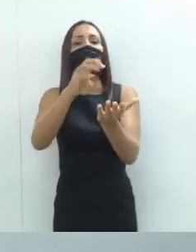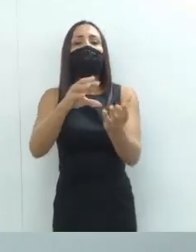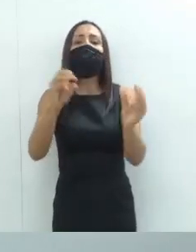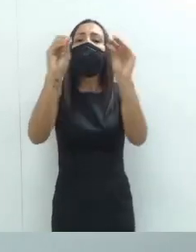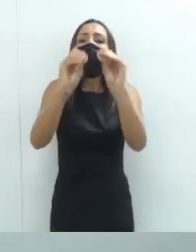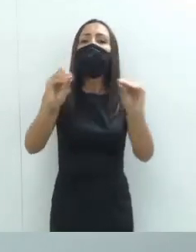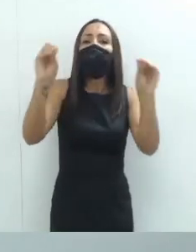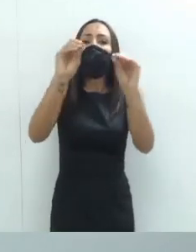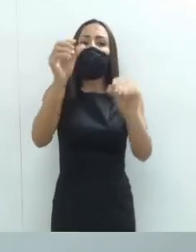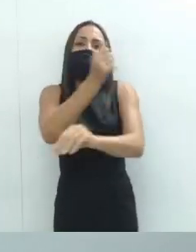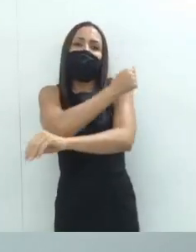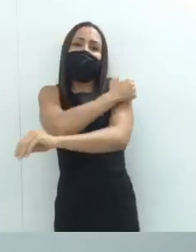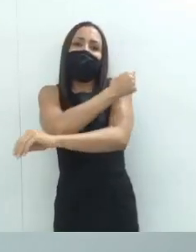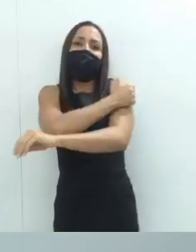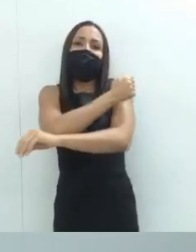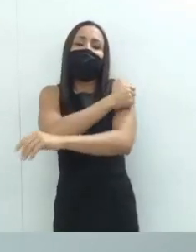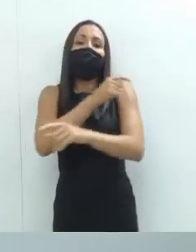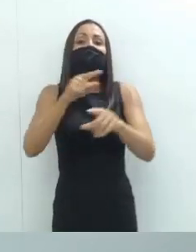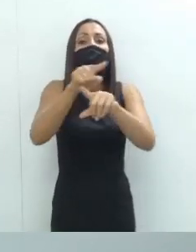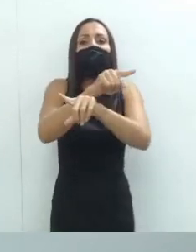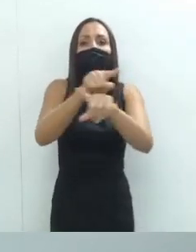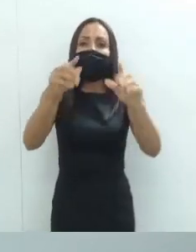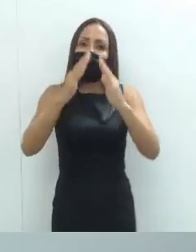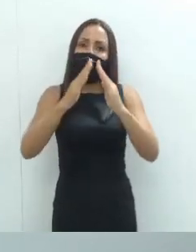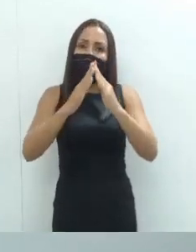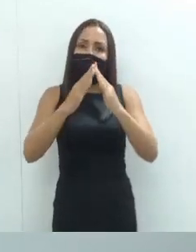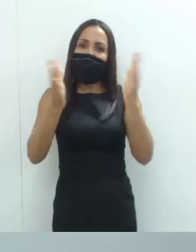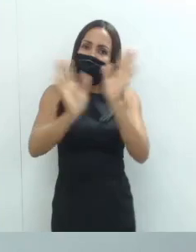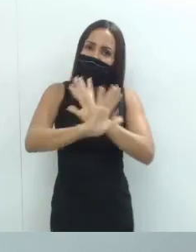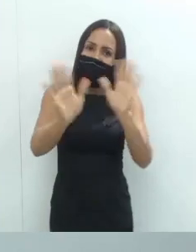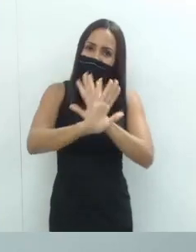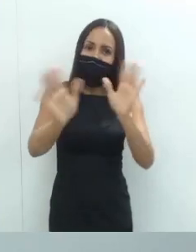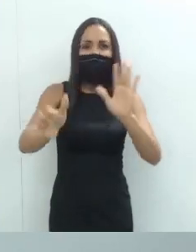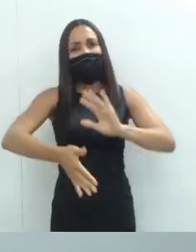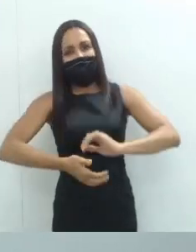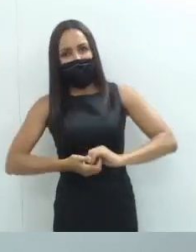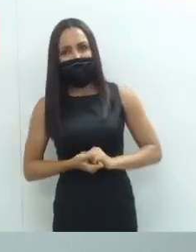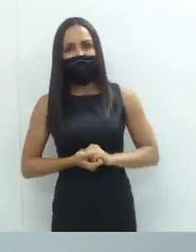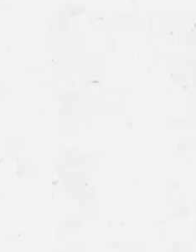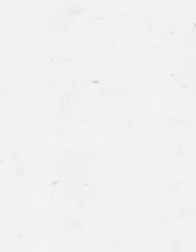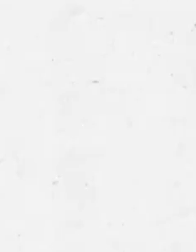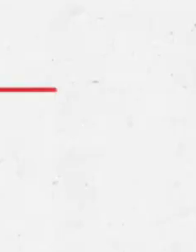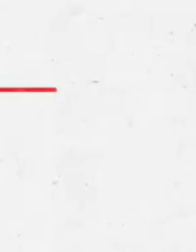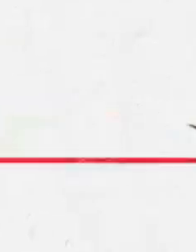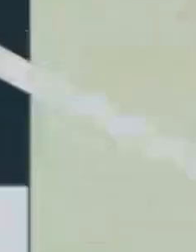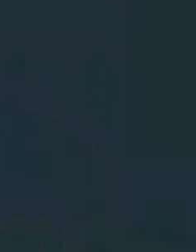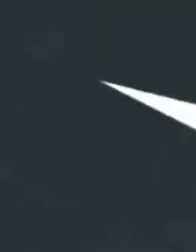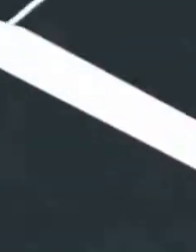para os meus estudantes e para vocês que estão em casa. Até a próxima aula. Tchau, tchau.